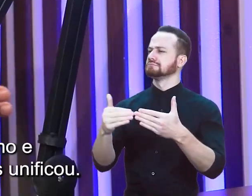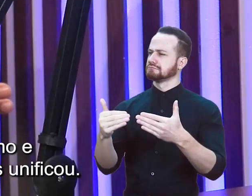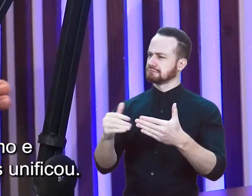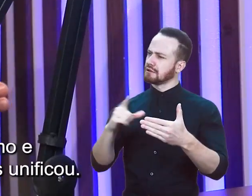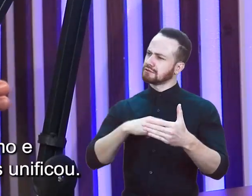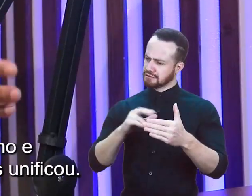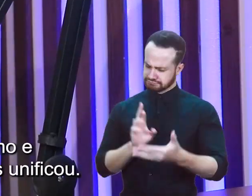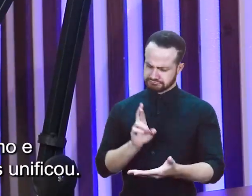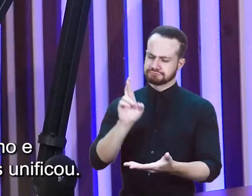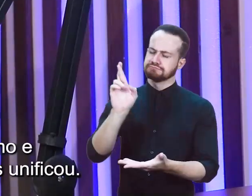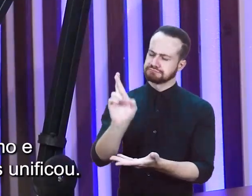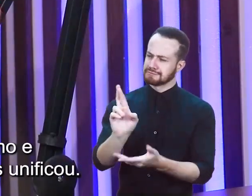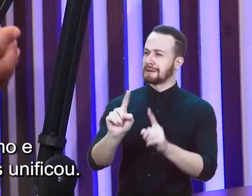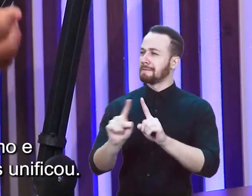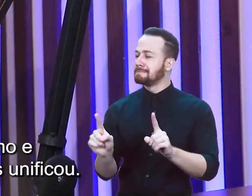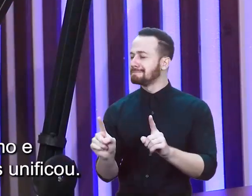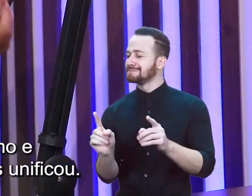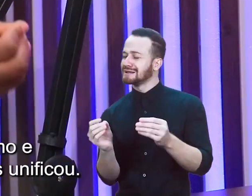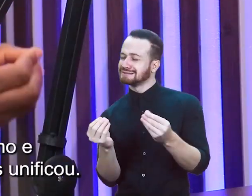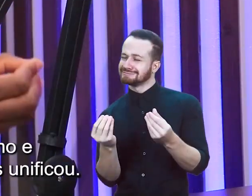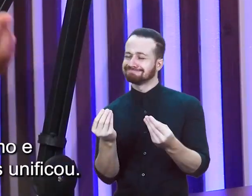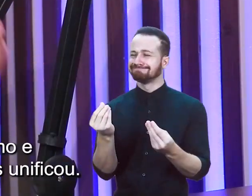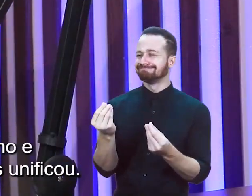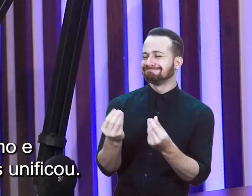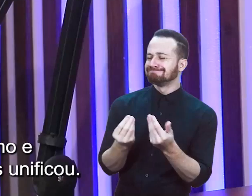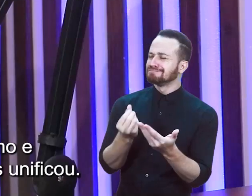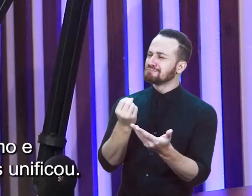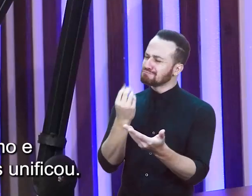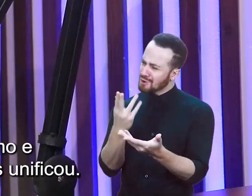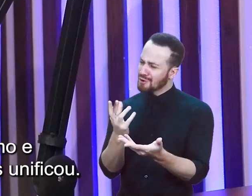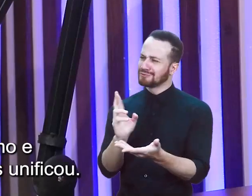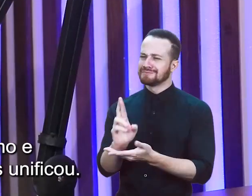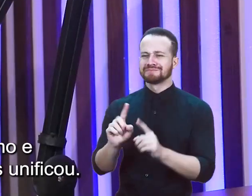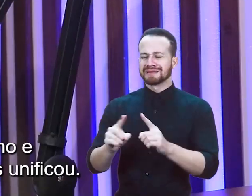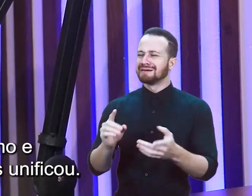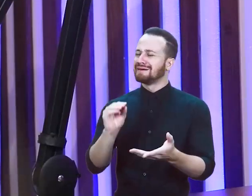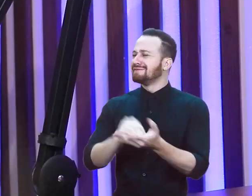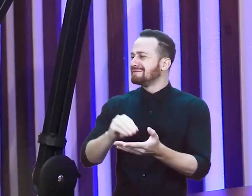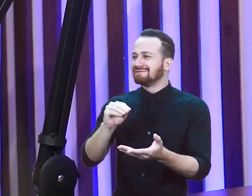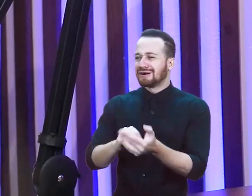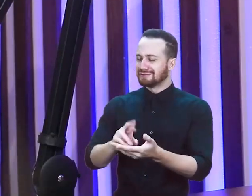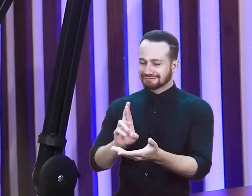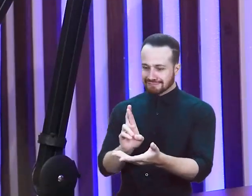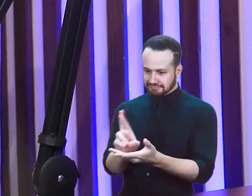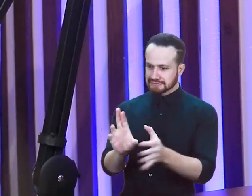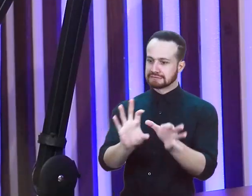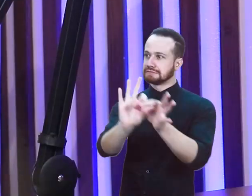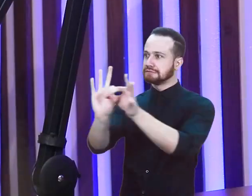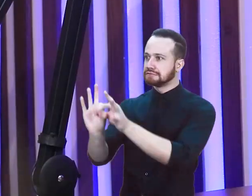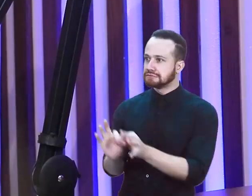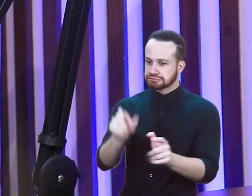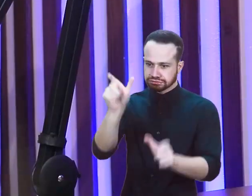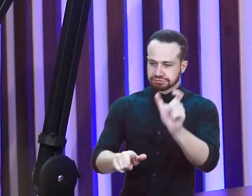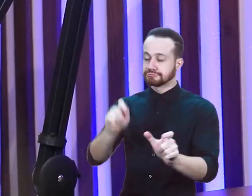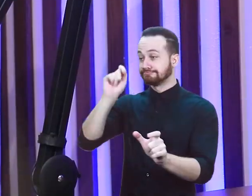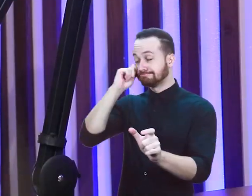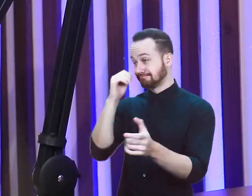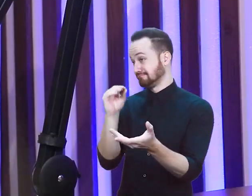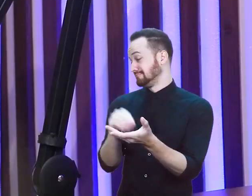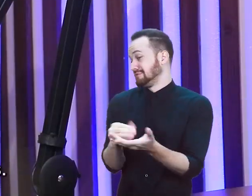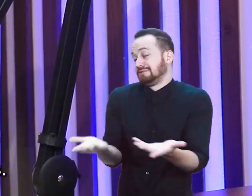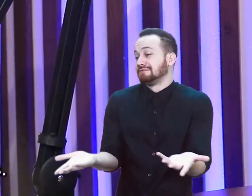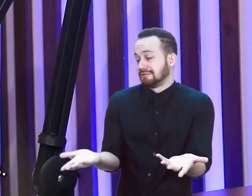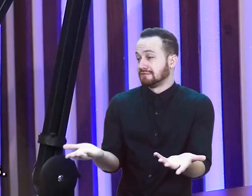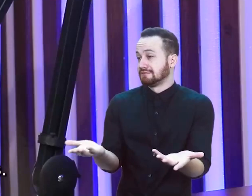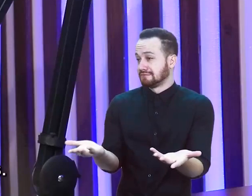um protagonismo. E um protagonismo bom, mas não nos unificou, não nos